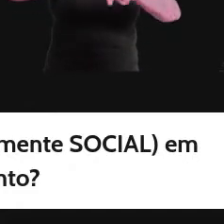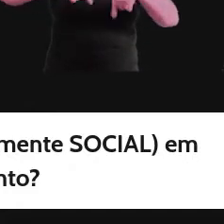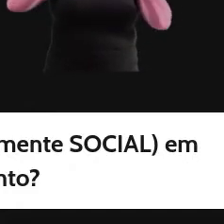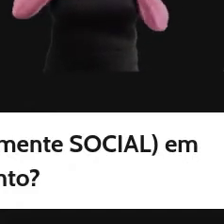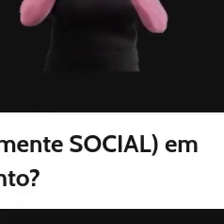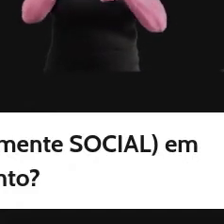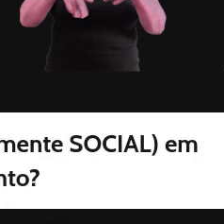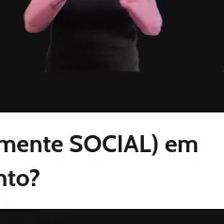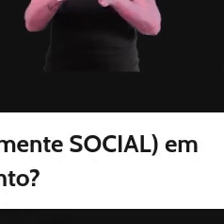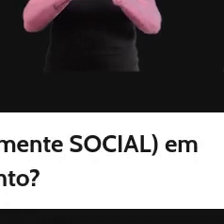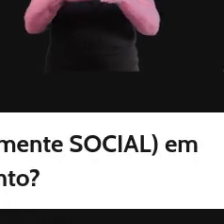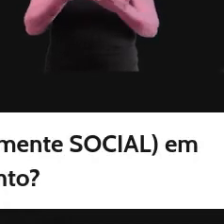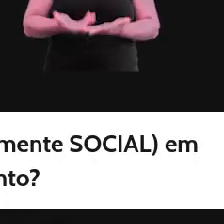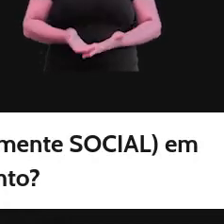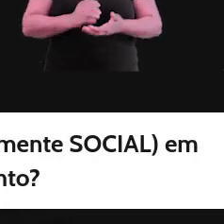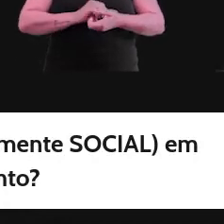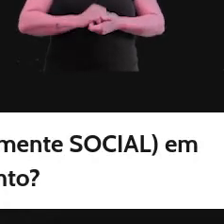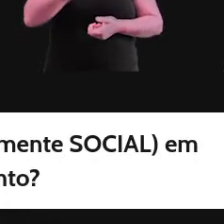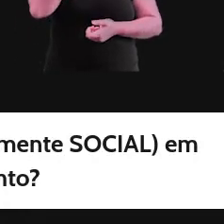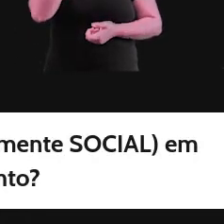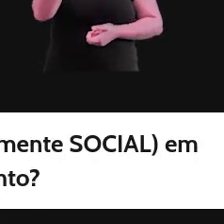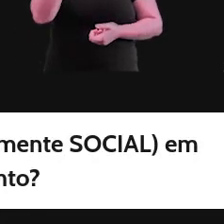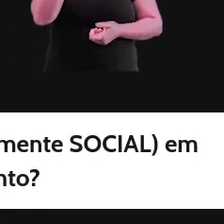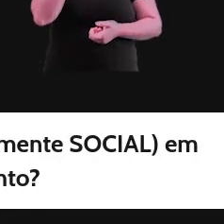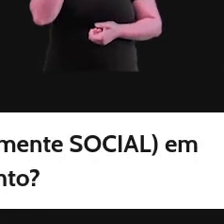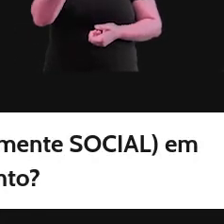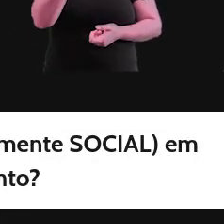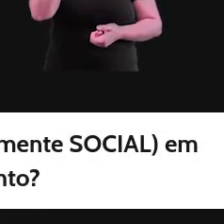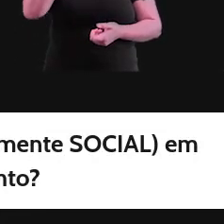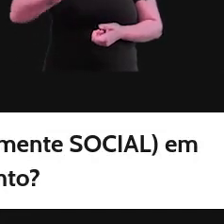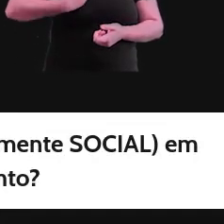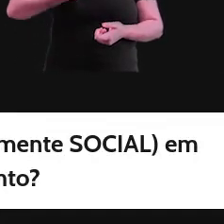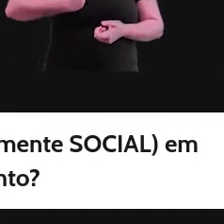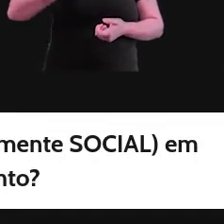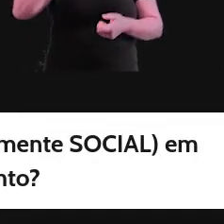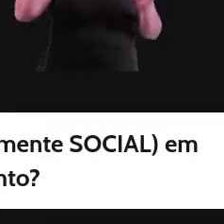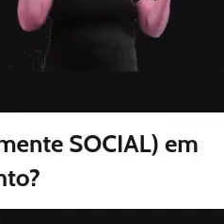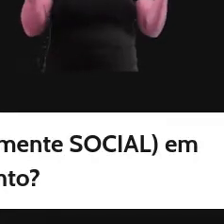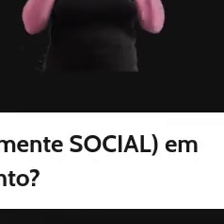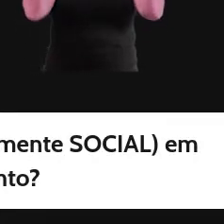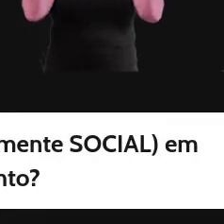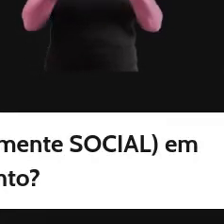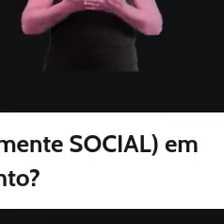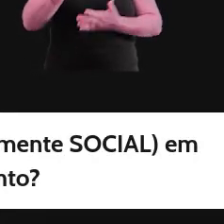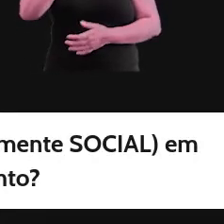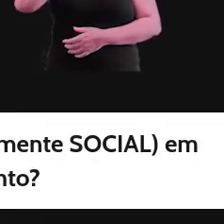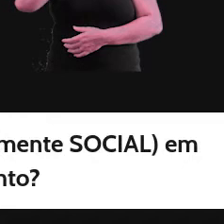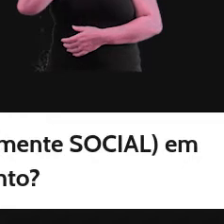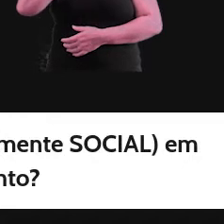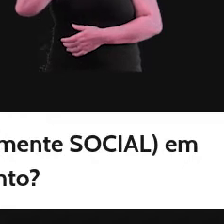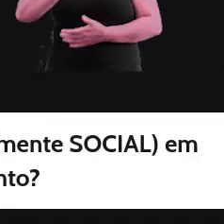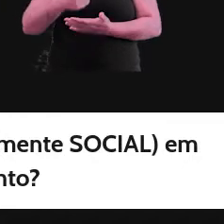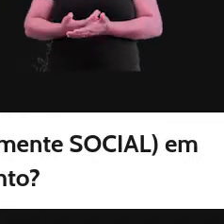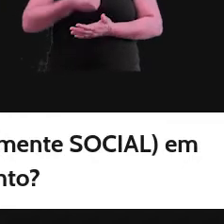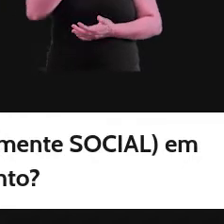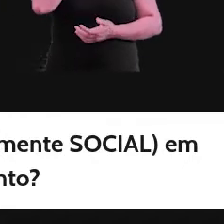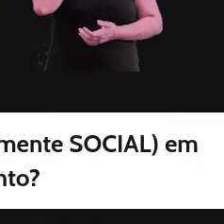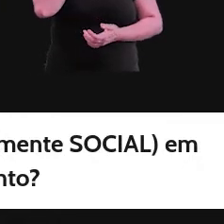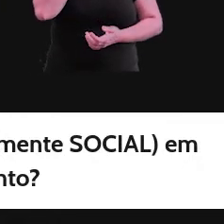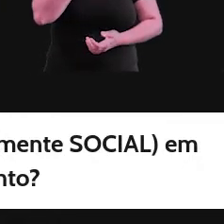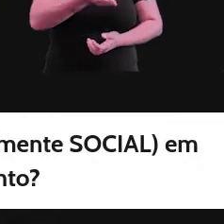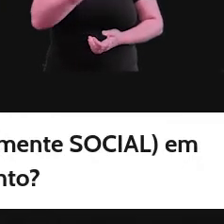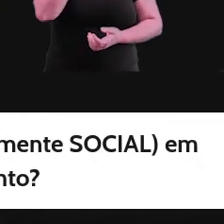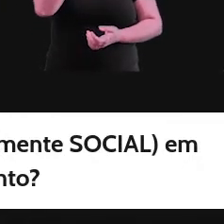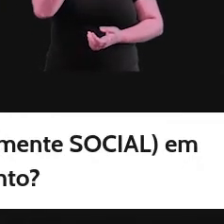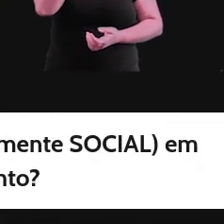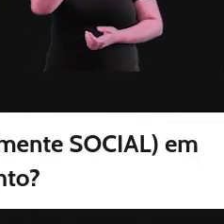pela acessibilidade. Que bom que você está aqui, Andréia. Andréia é maravilhosa. Bom demais ter a Andréia conosco